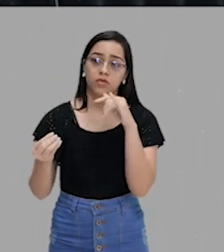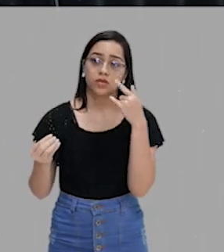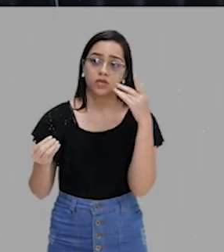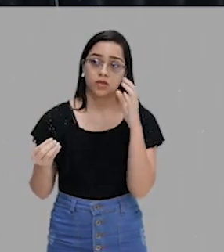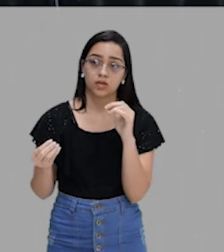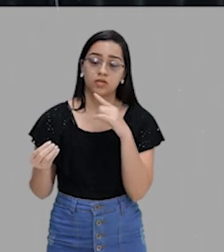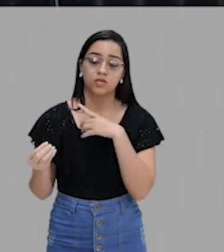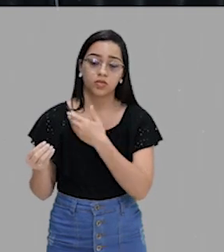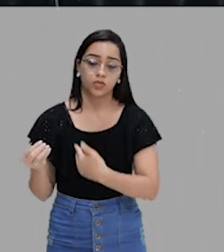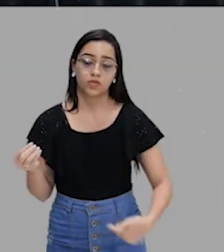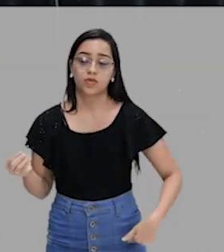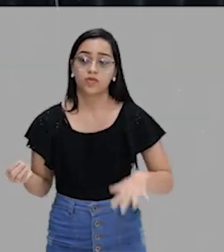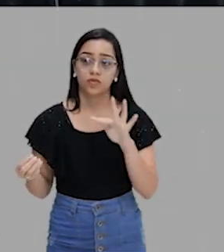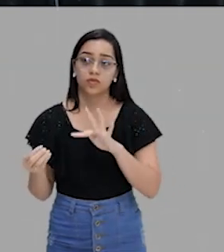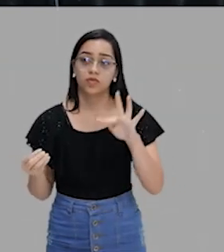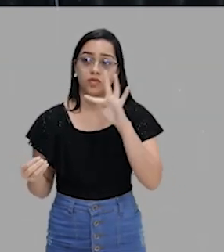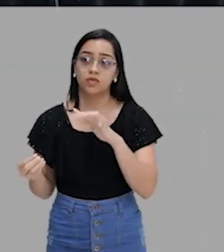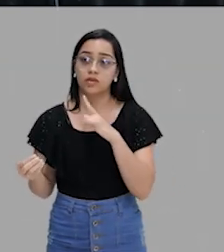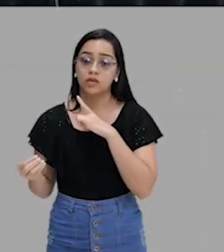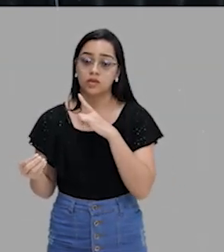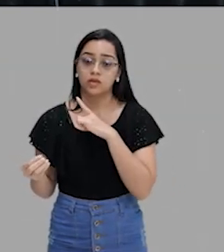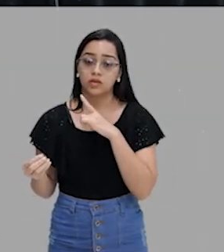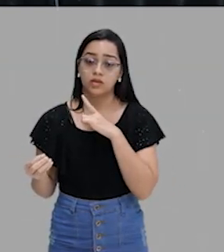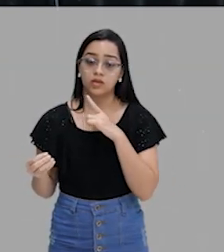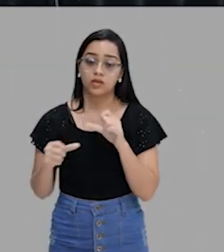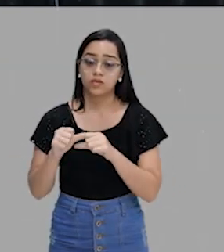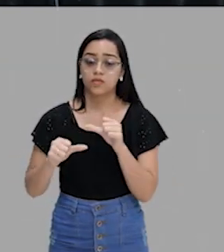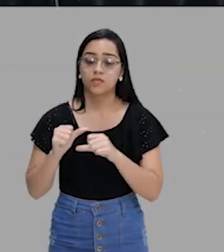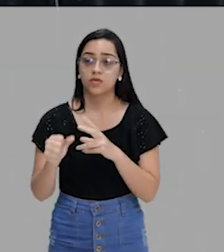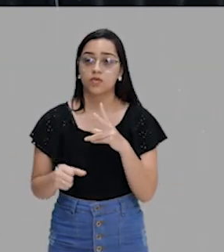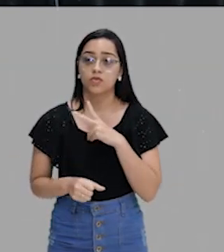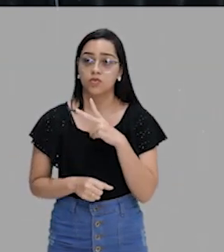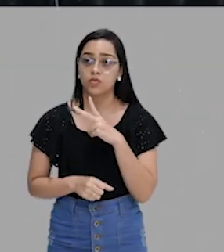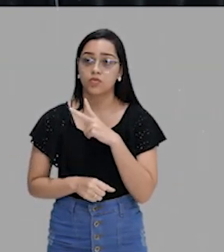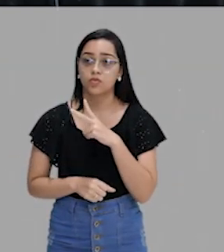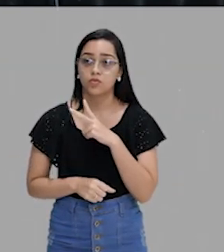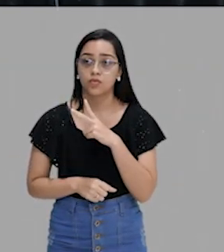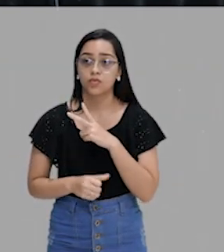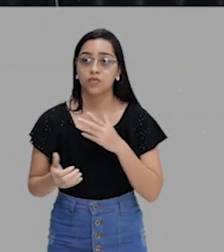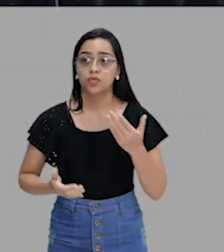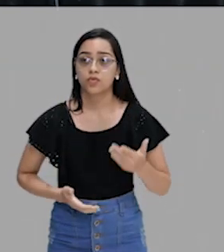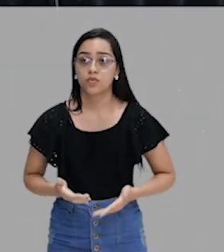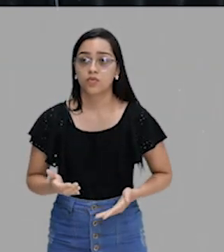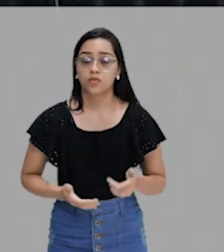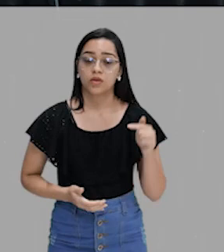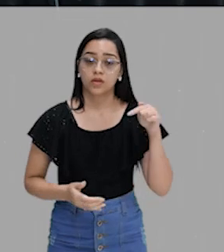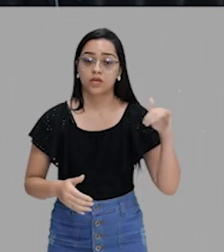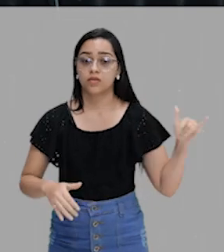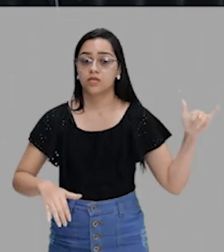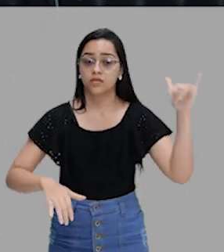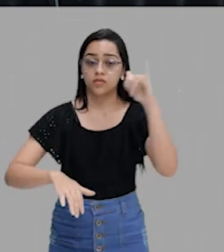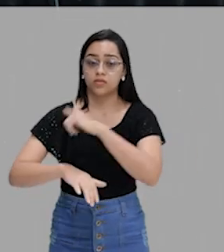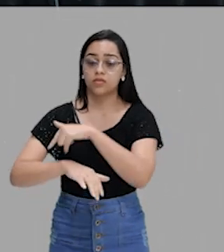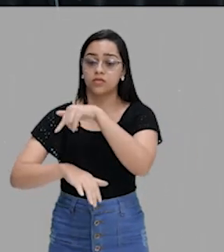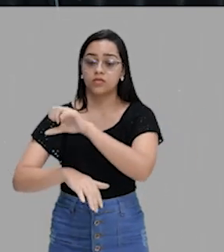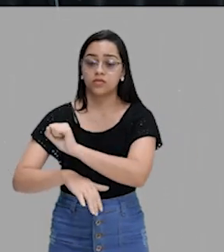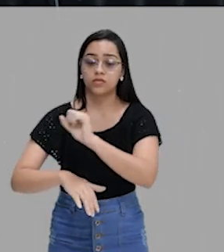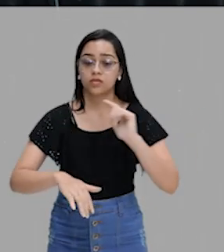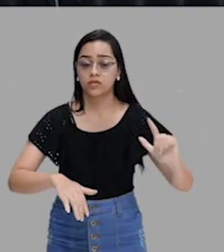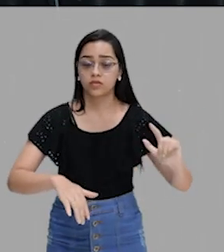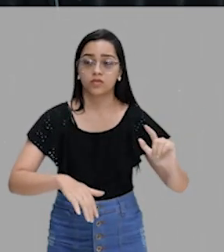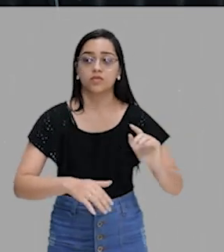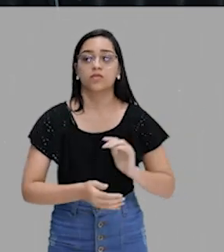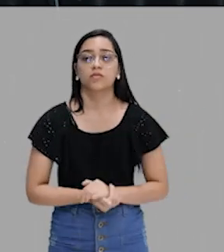é uma questão do governo federal, para terceirizar os serviços no aeroporto aqui de São Luís. Né?